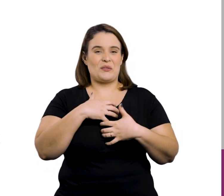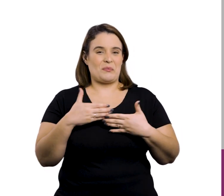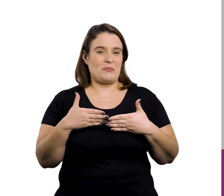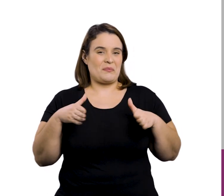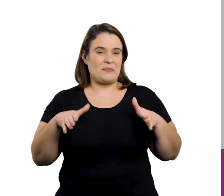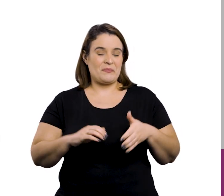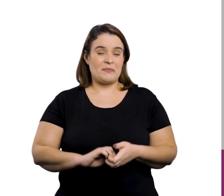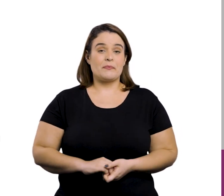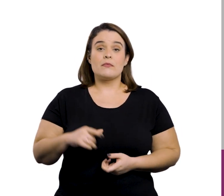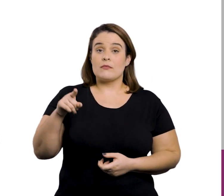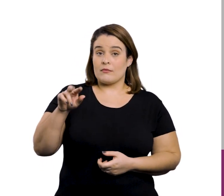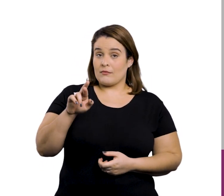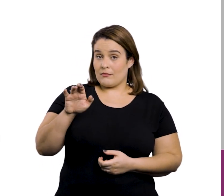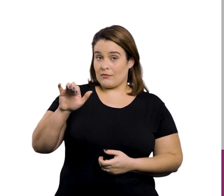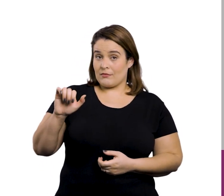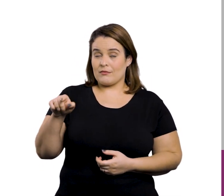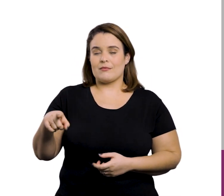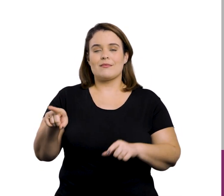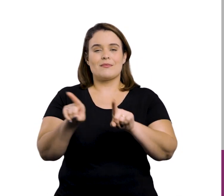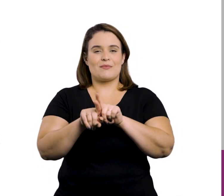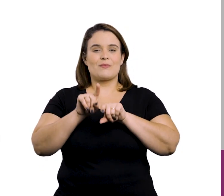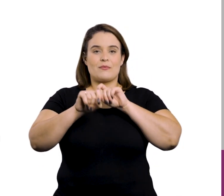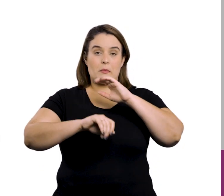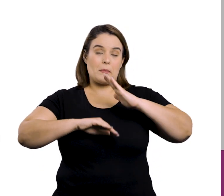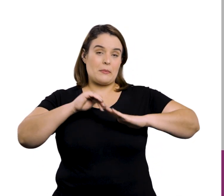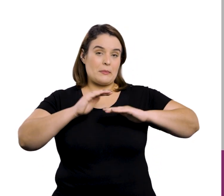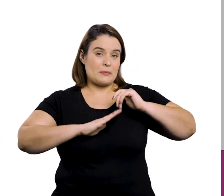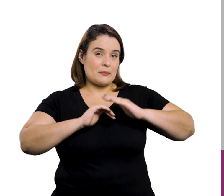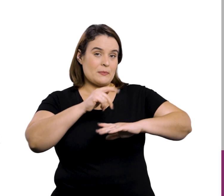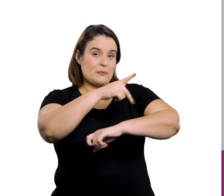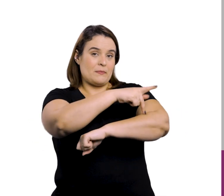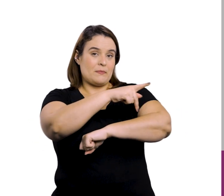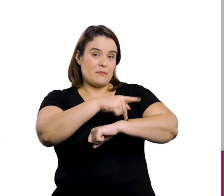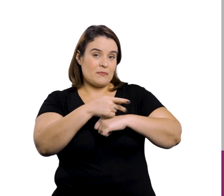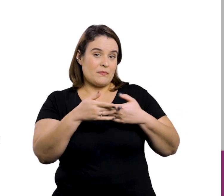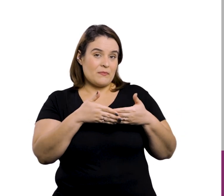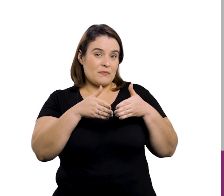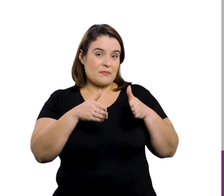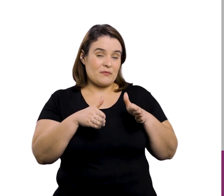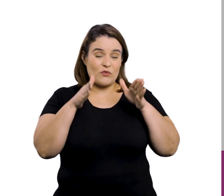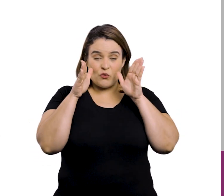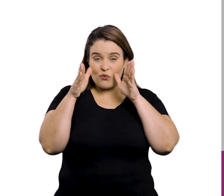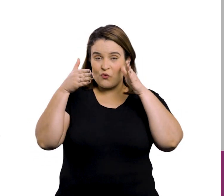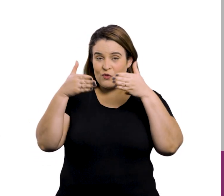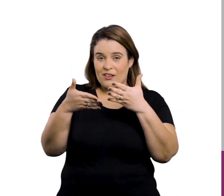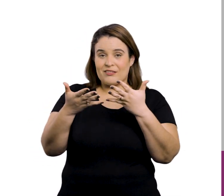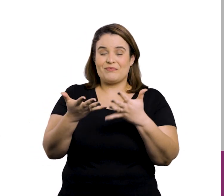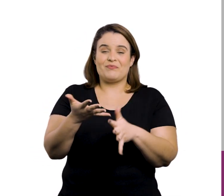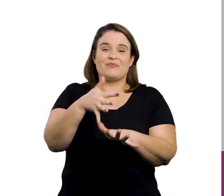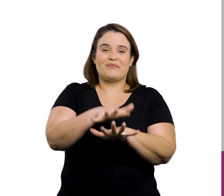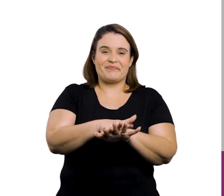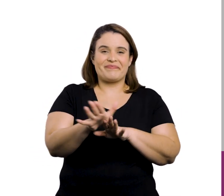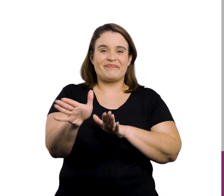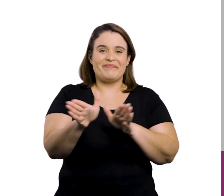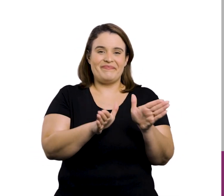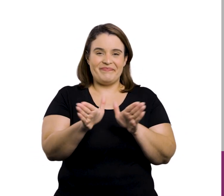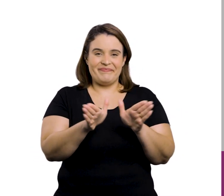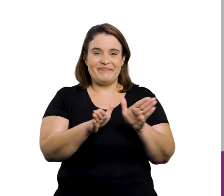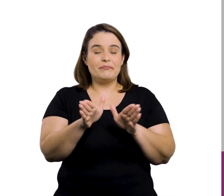O conceito envolve também princípios relacionados a práticas pedagógicas abertas, com enfoque em